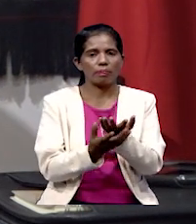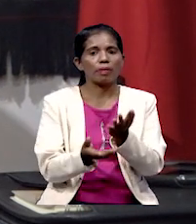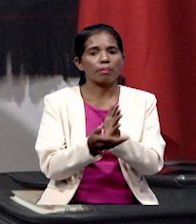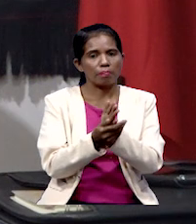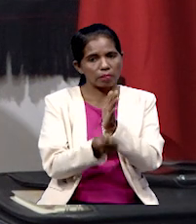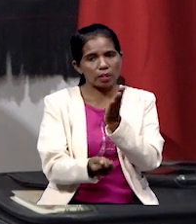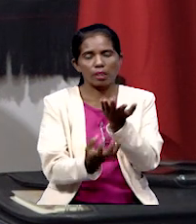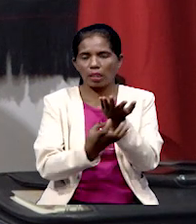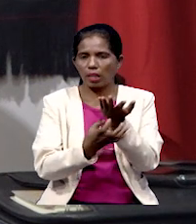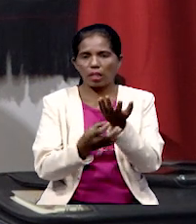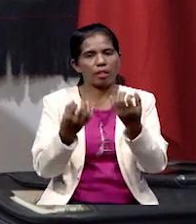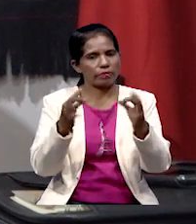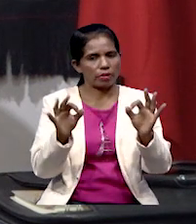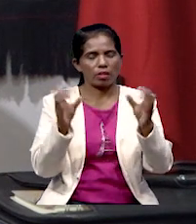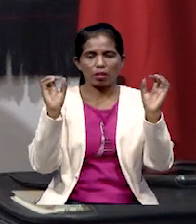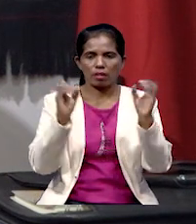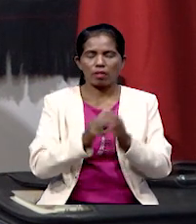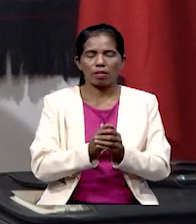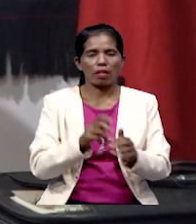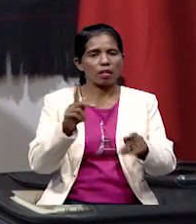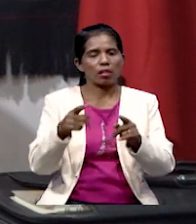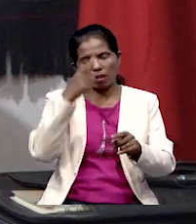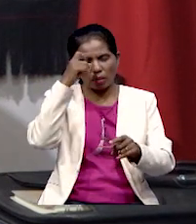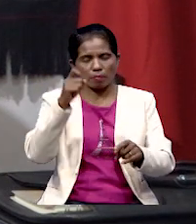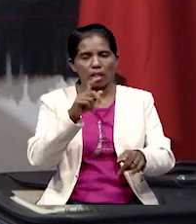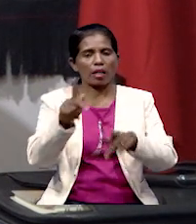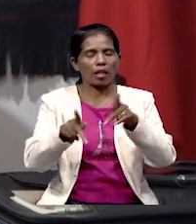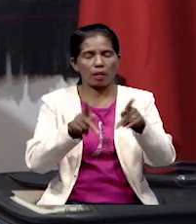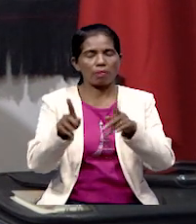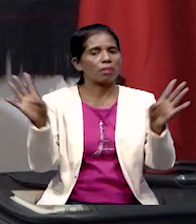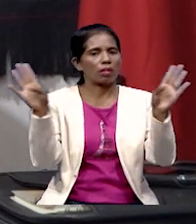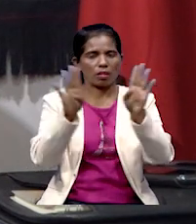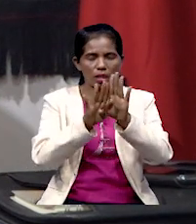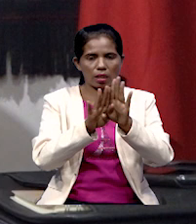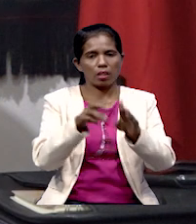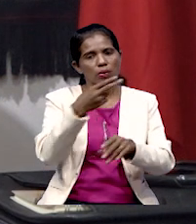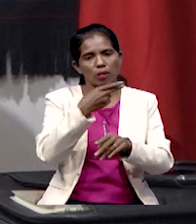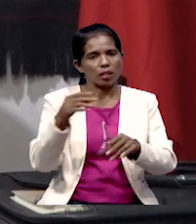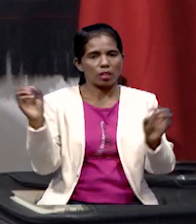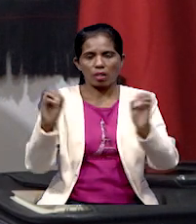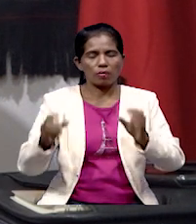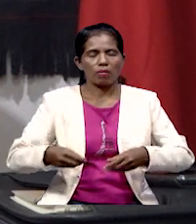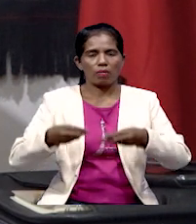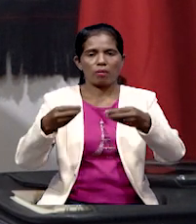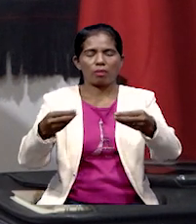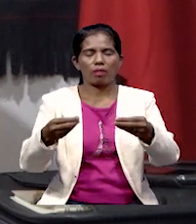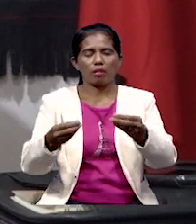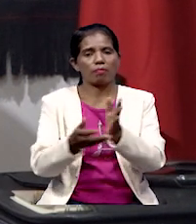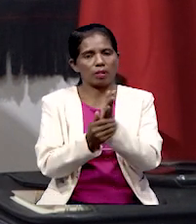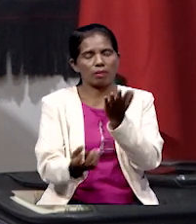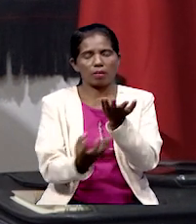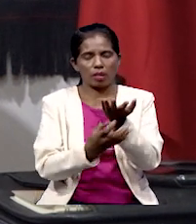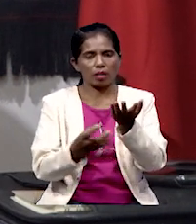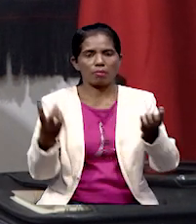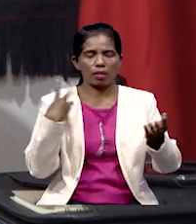Mas lá já tem um problema, né? É uma macaca a tu foba, nem é uma racicana. Então, né? Be, afeta até te vez para Ita Timor,